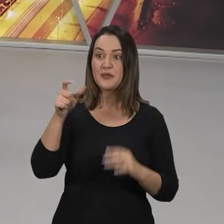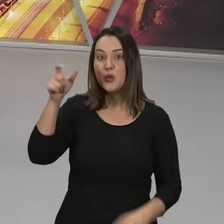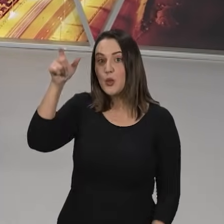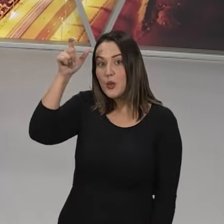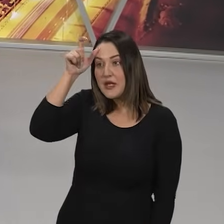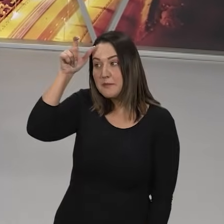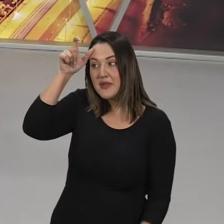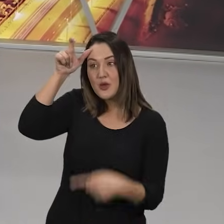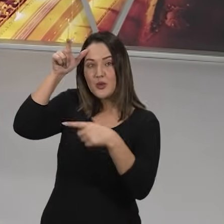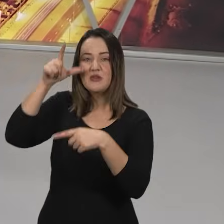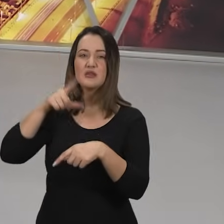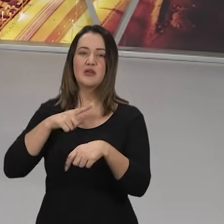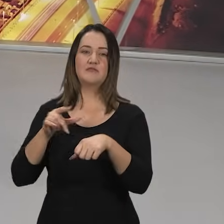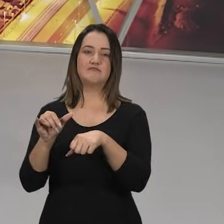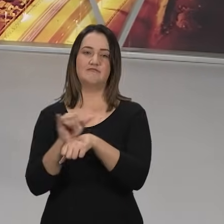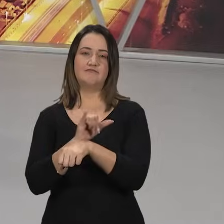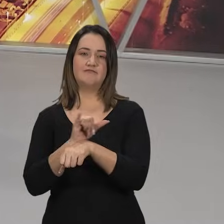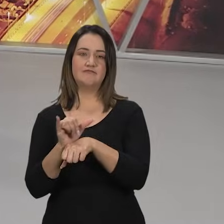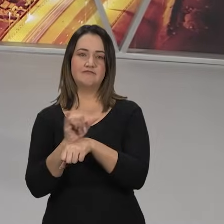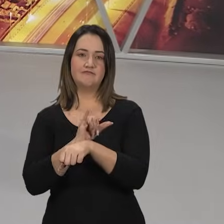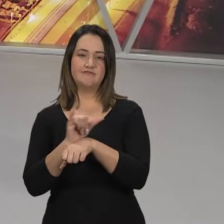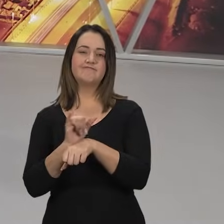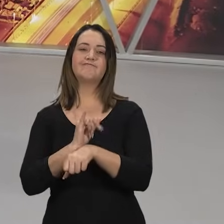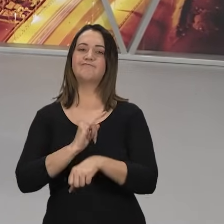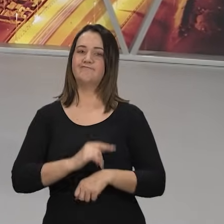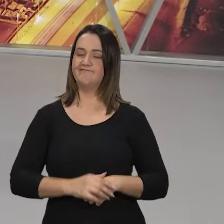Você vê que o inimigo tem uma estratégia.